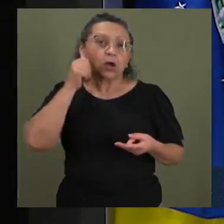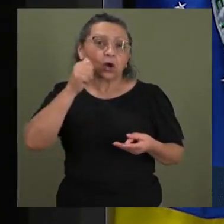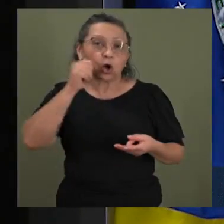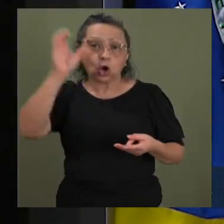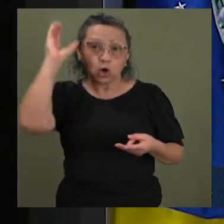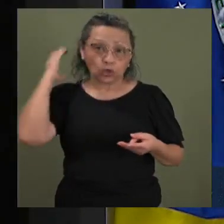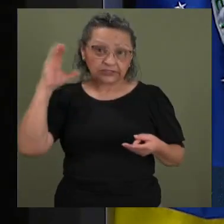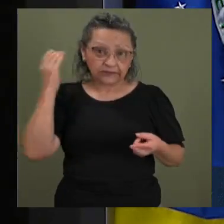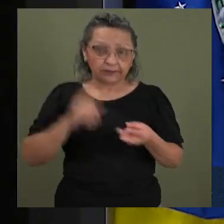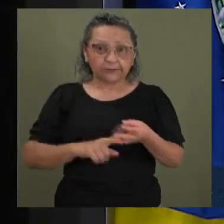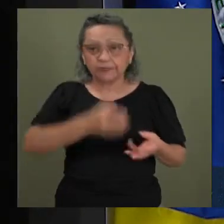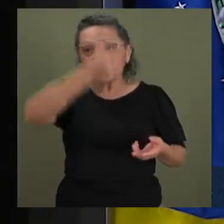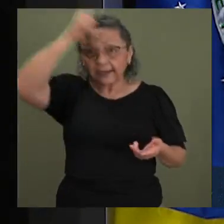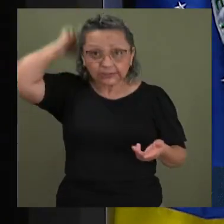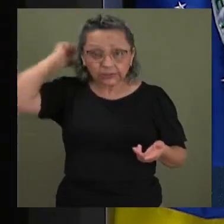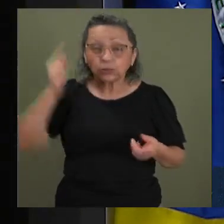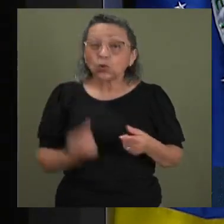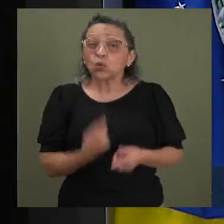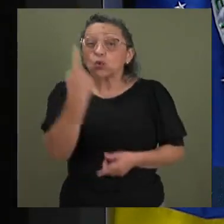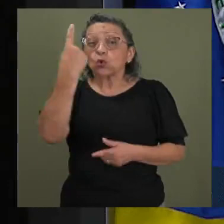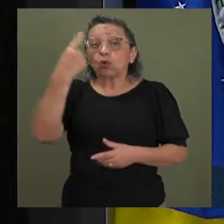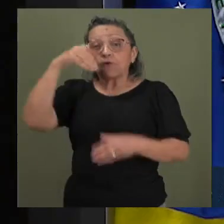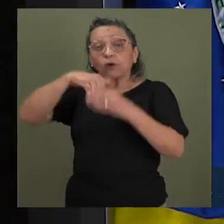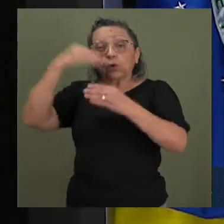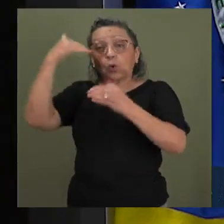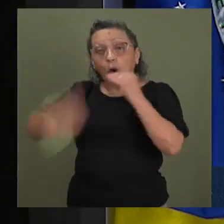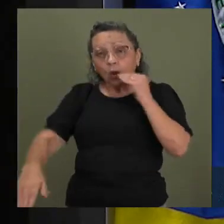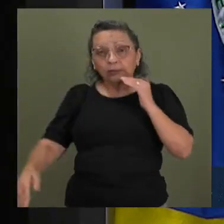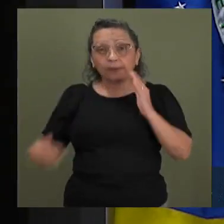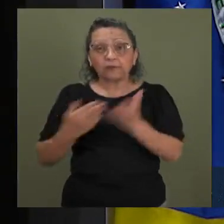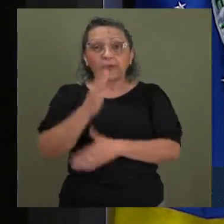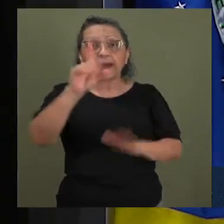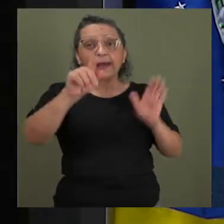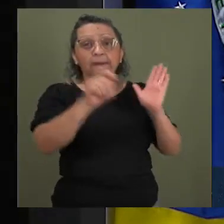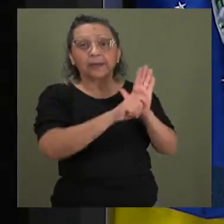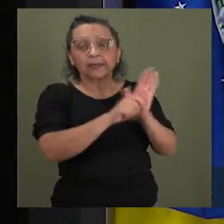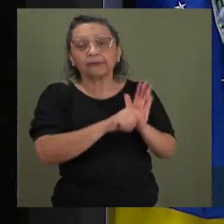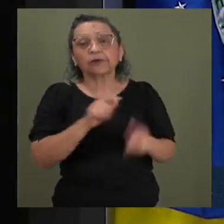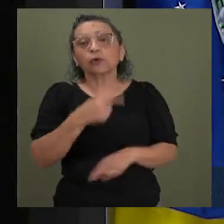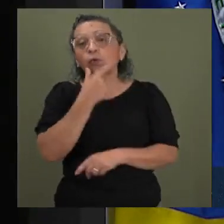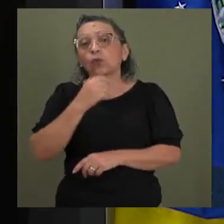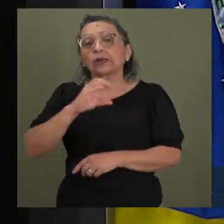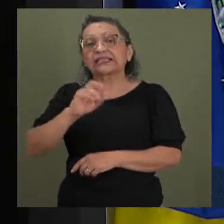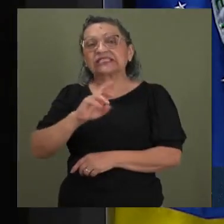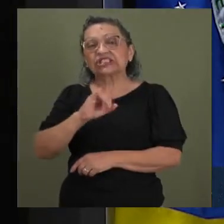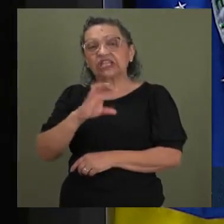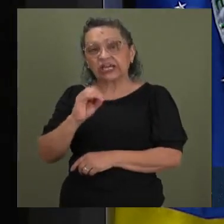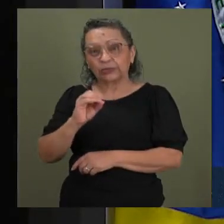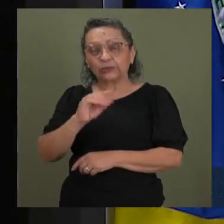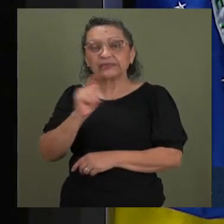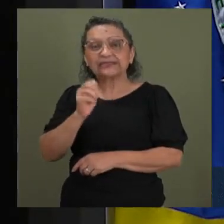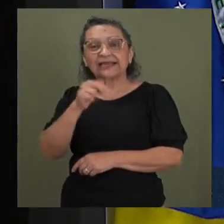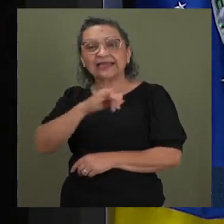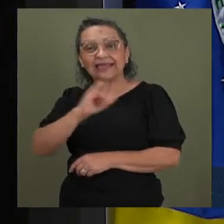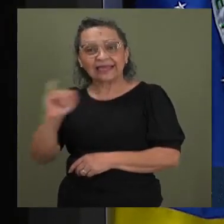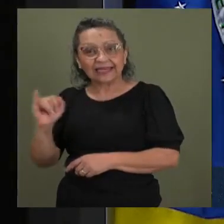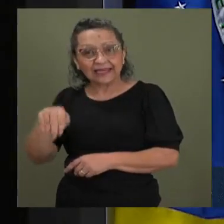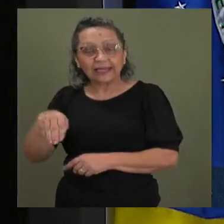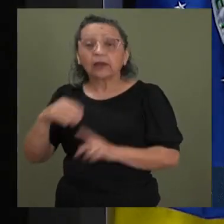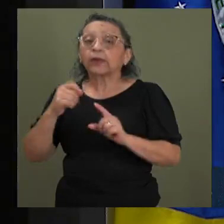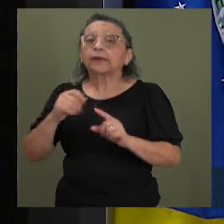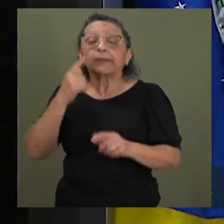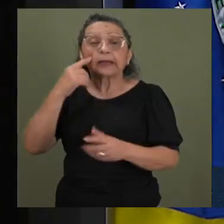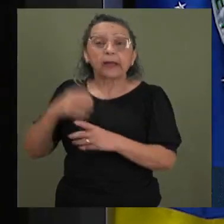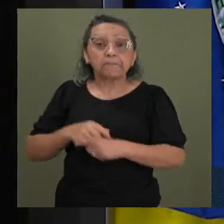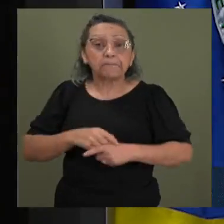O único voto contrário à legalização da maconha foi o de Cristiano Zanin. Ou seja, para formar a